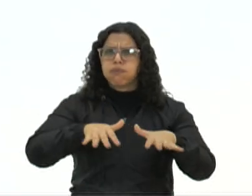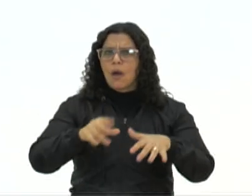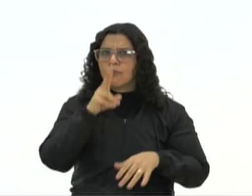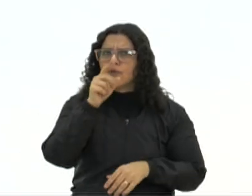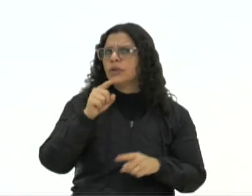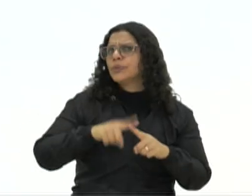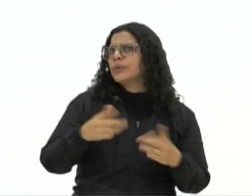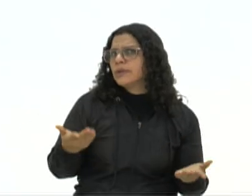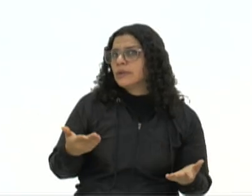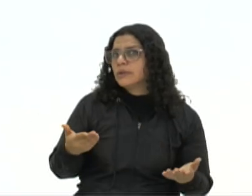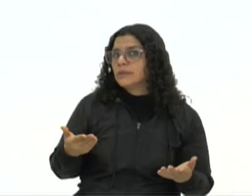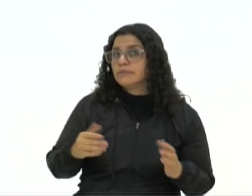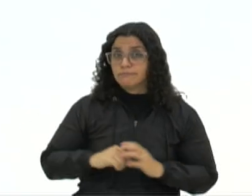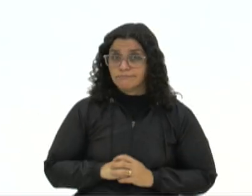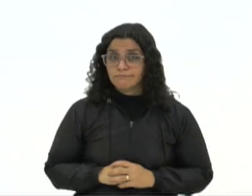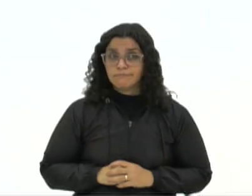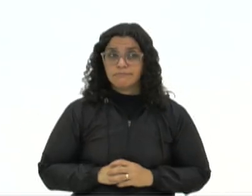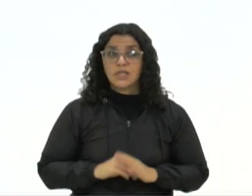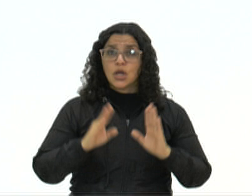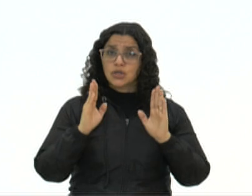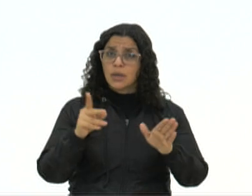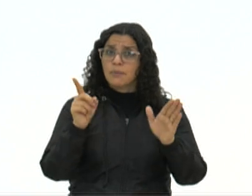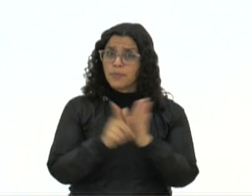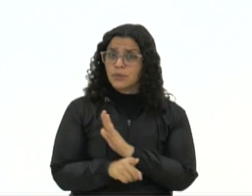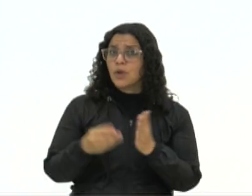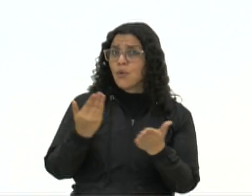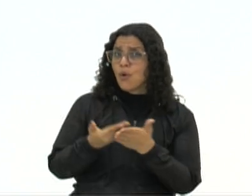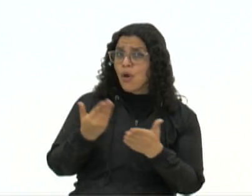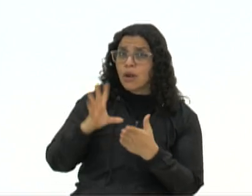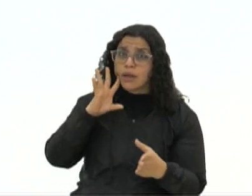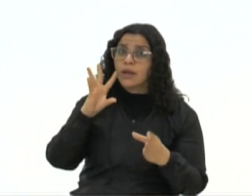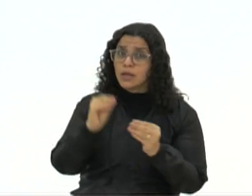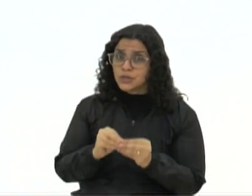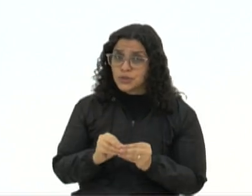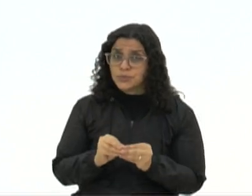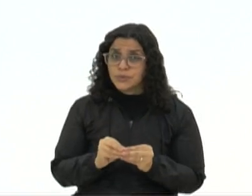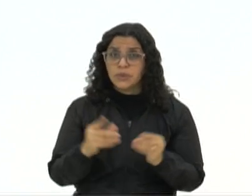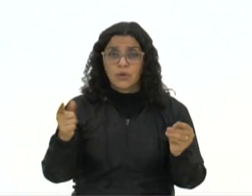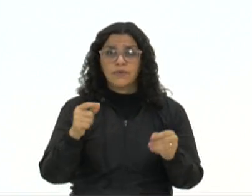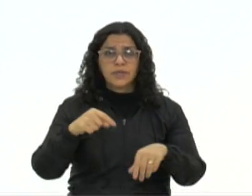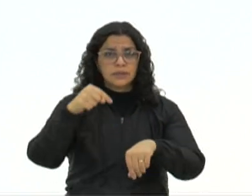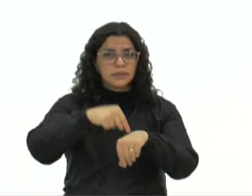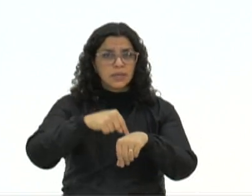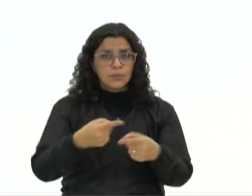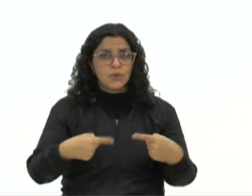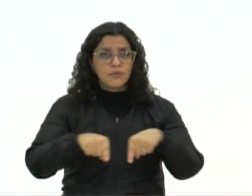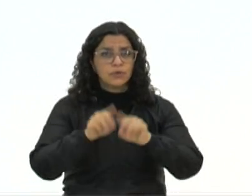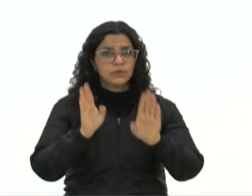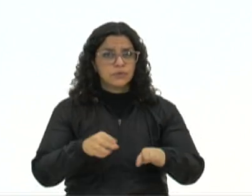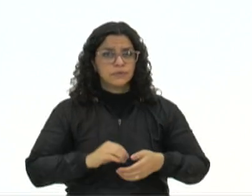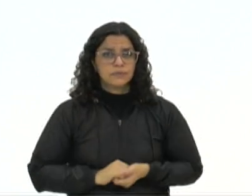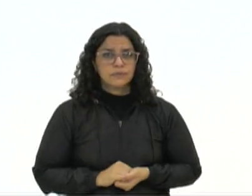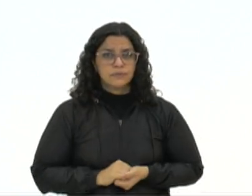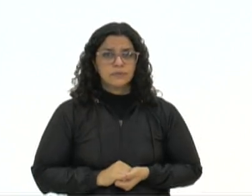Isso já foi a pergunta da aula que nós estamos retomando aí, beleza? Reloginho na tela para vocês aí.